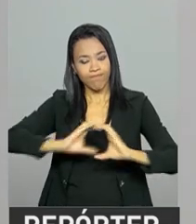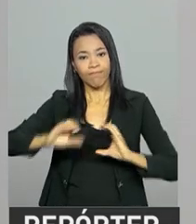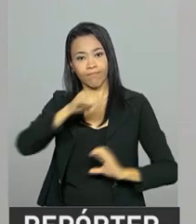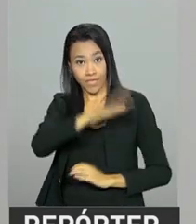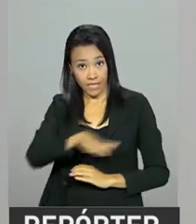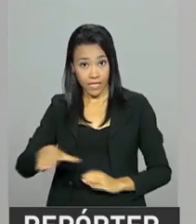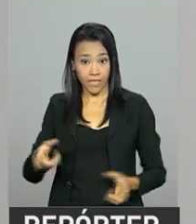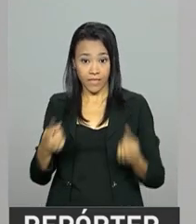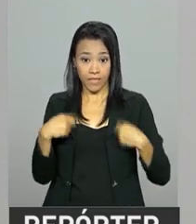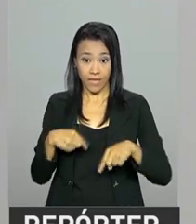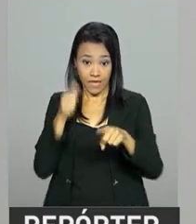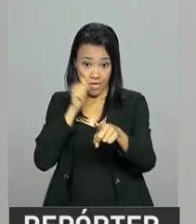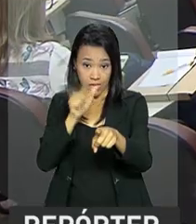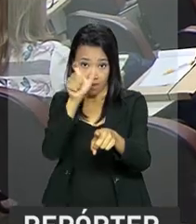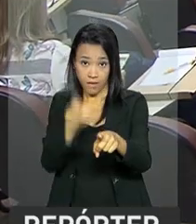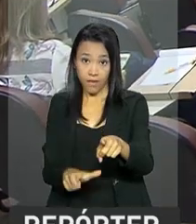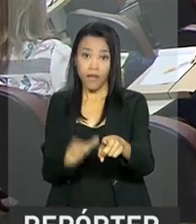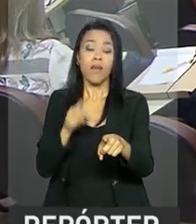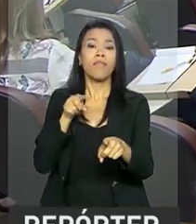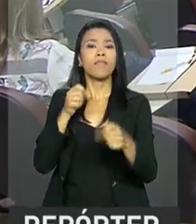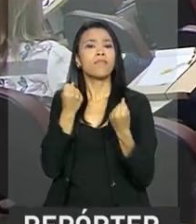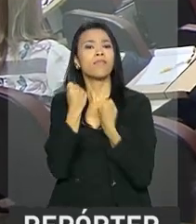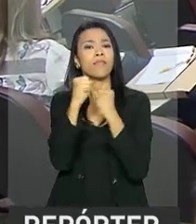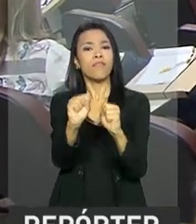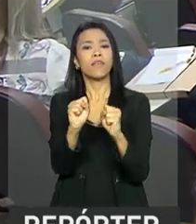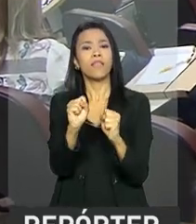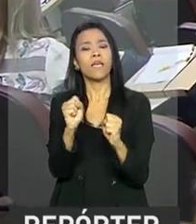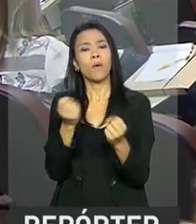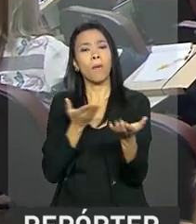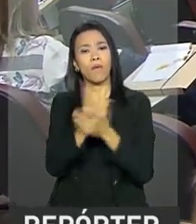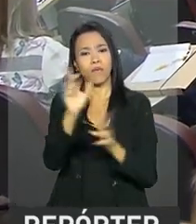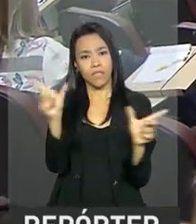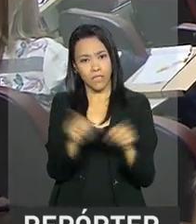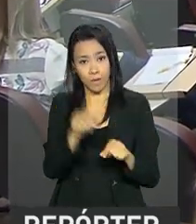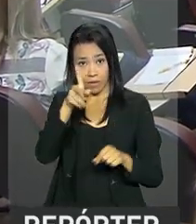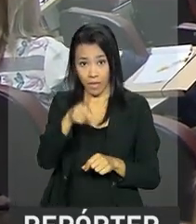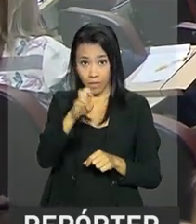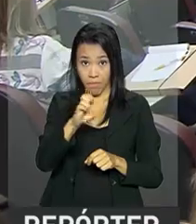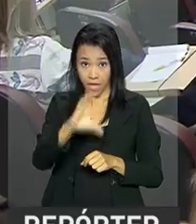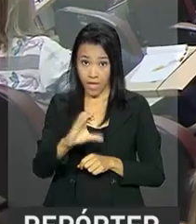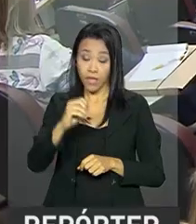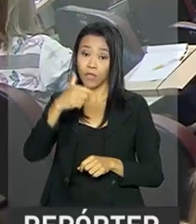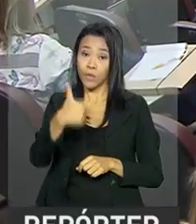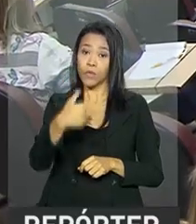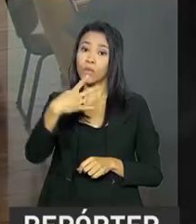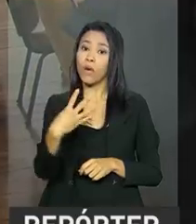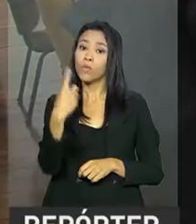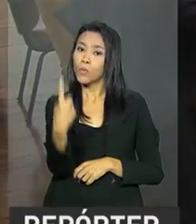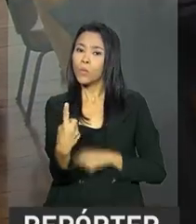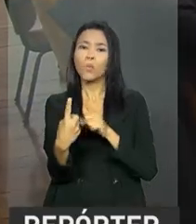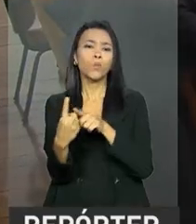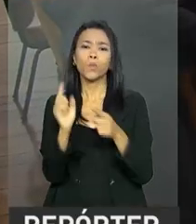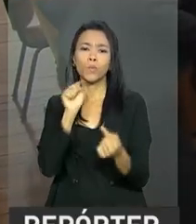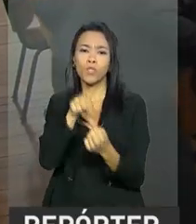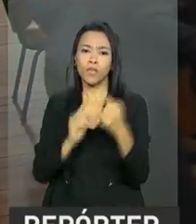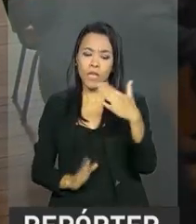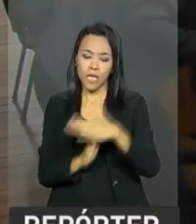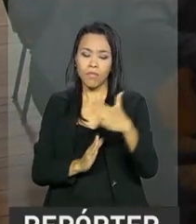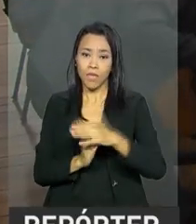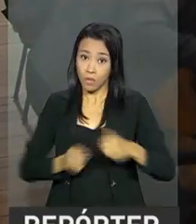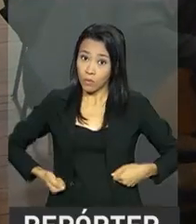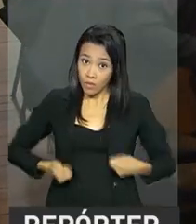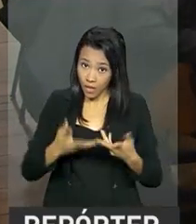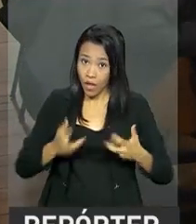Maria Helena Guimarães defendeu ainda a aprovação da PEC 241 que limita os gastos públicos para garantir mais